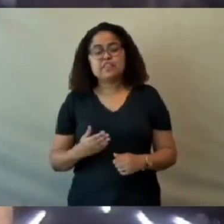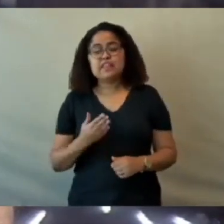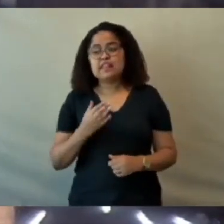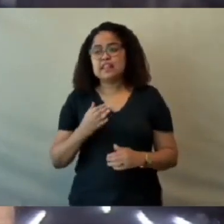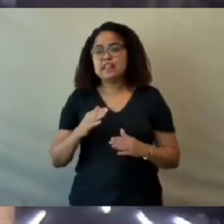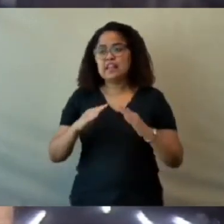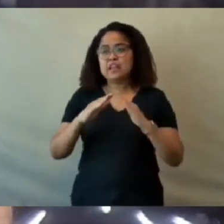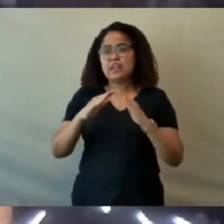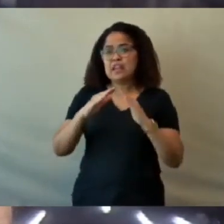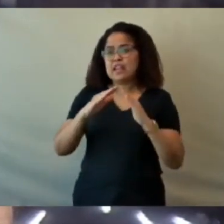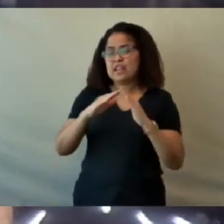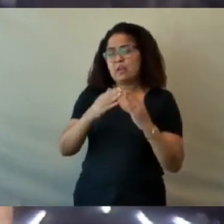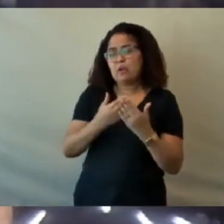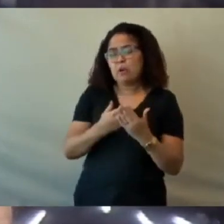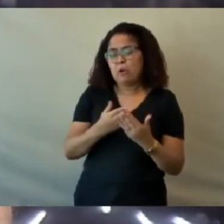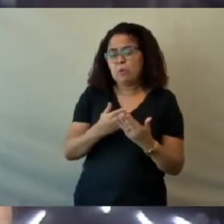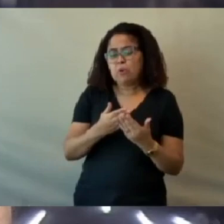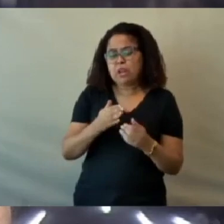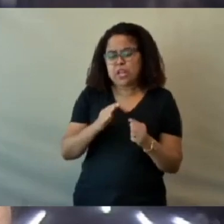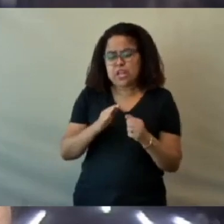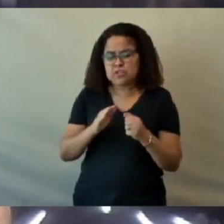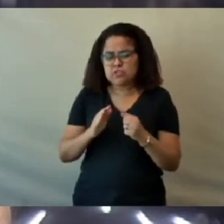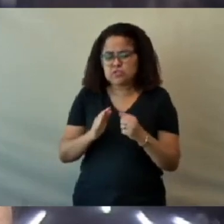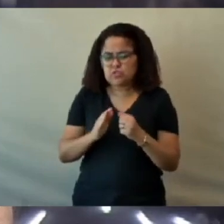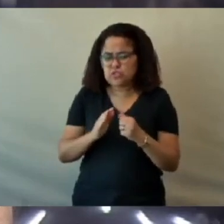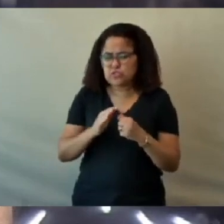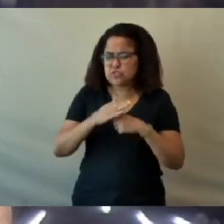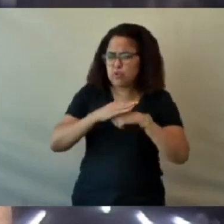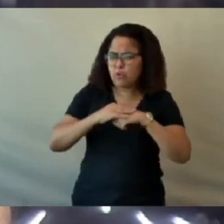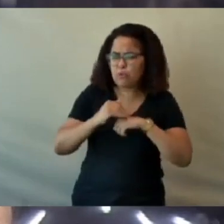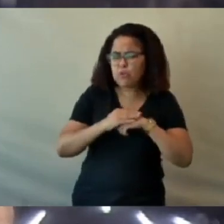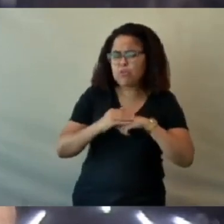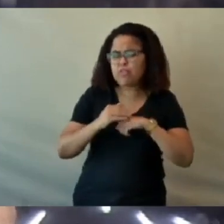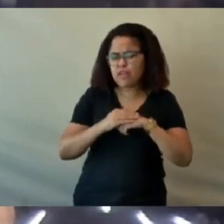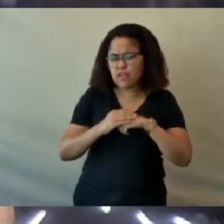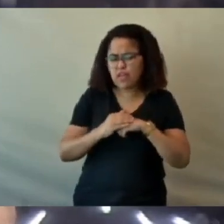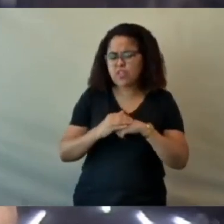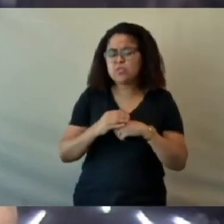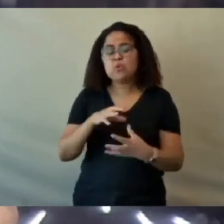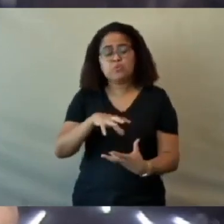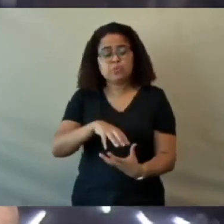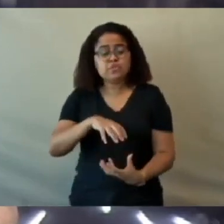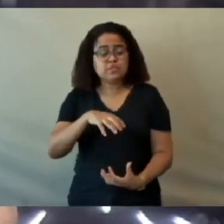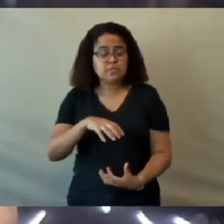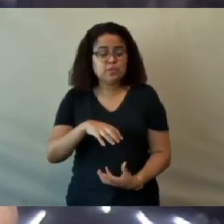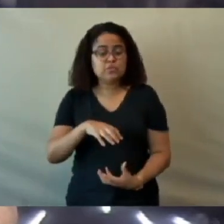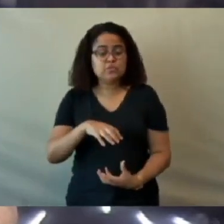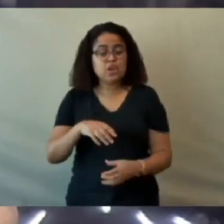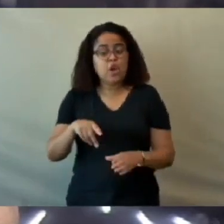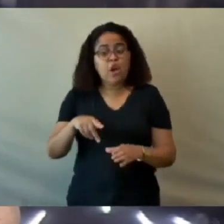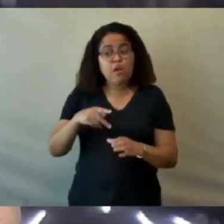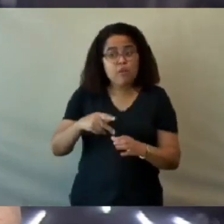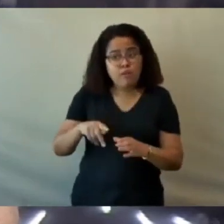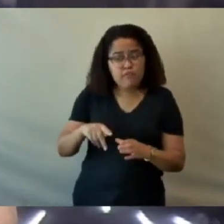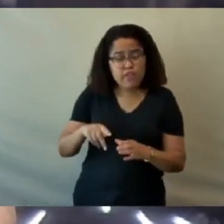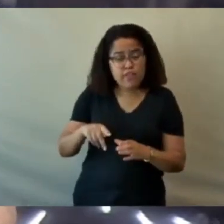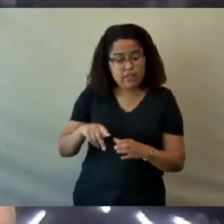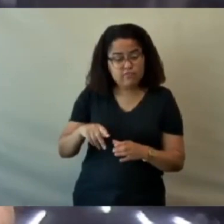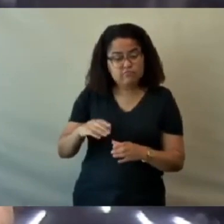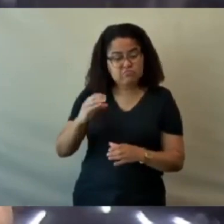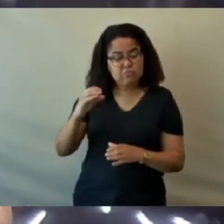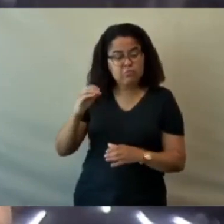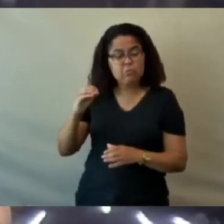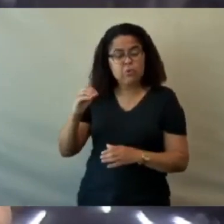algum local de tratamento ideal para os idosos, com qualidade, conveniados. Eu imagino que o mesmo processo que